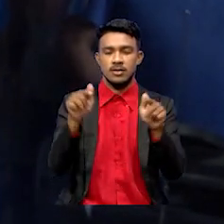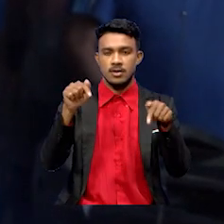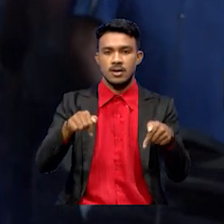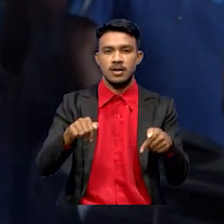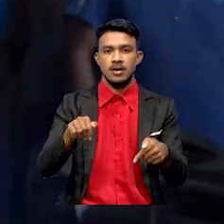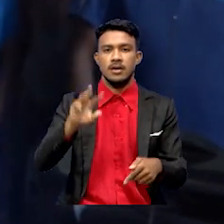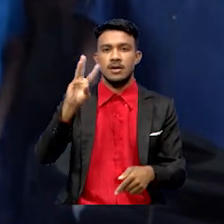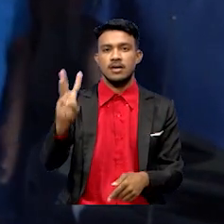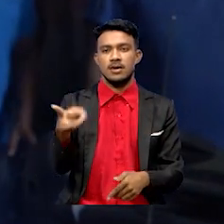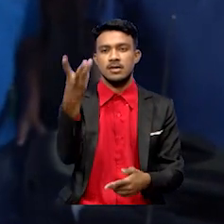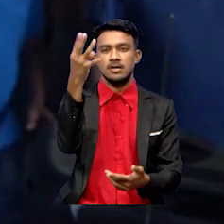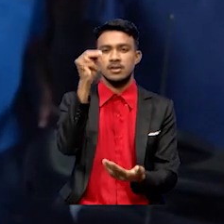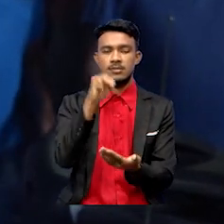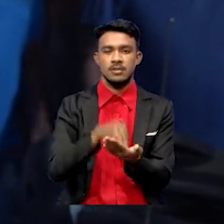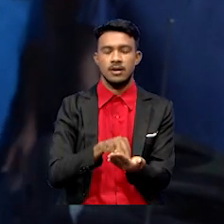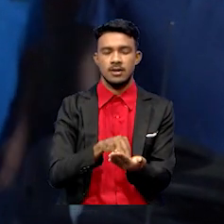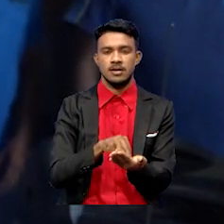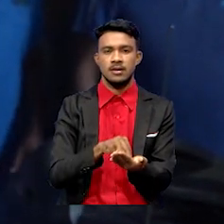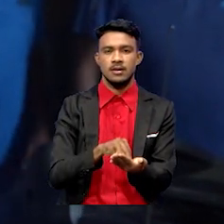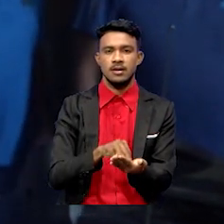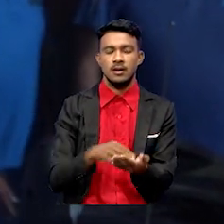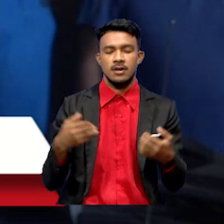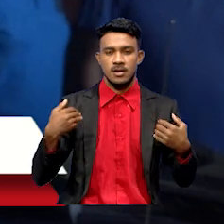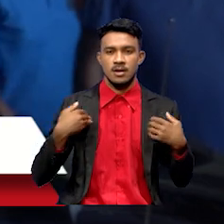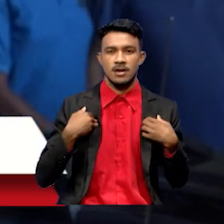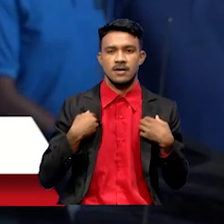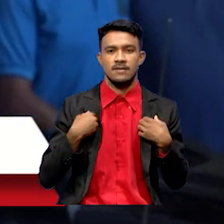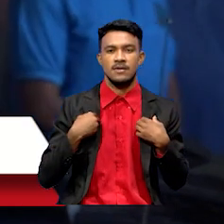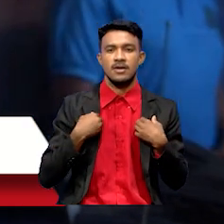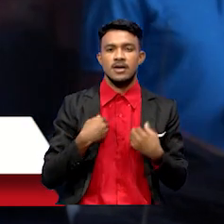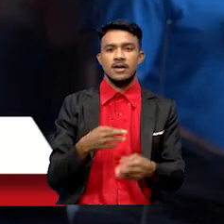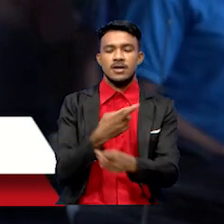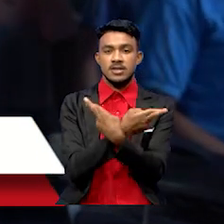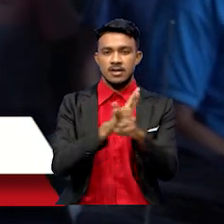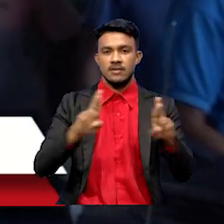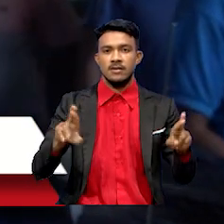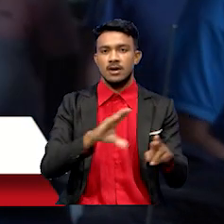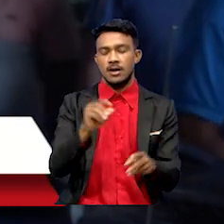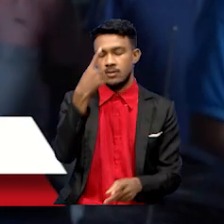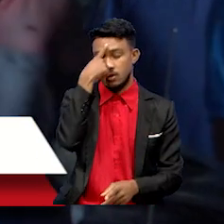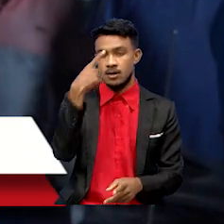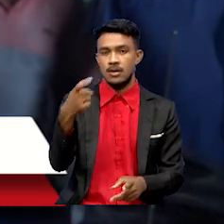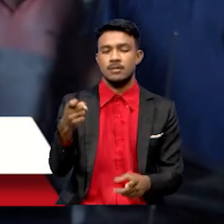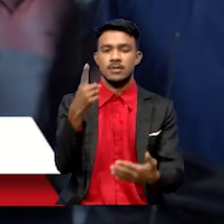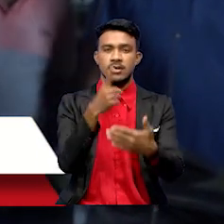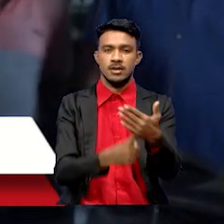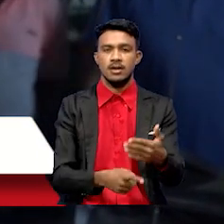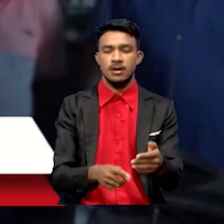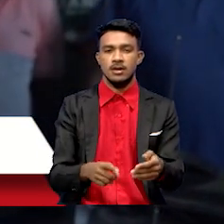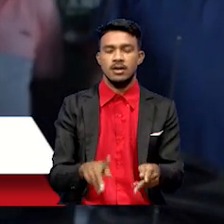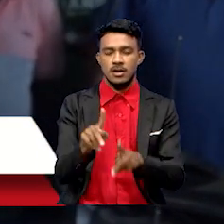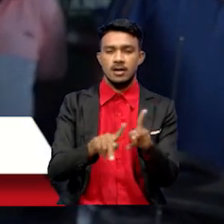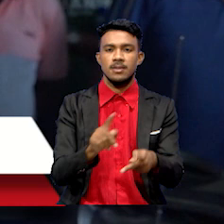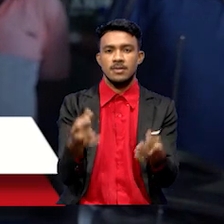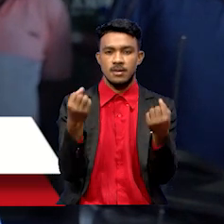mil. 16 mil né? E a significado. Significado também seja. É uma rira correm com